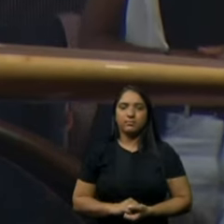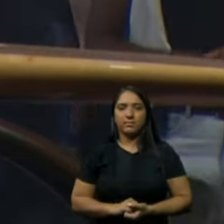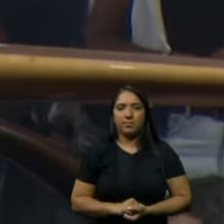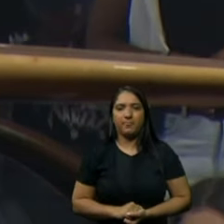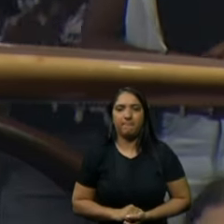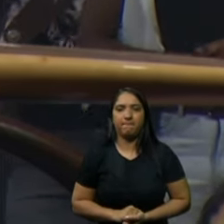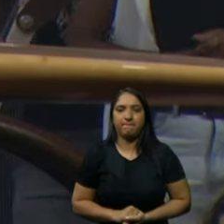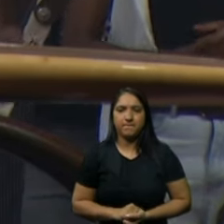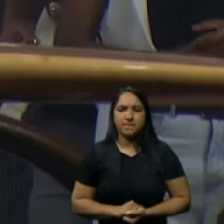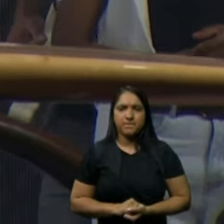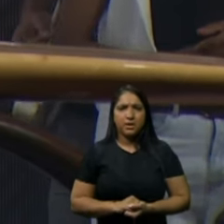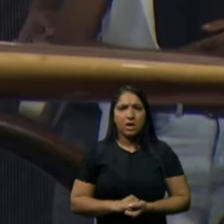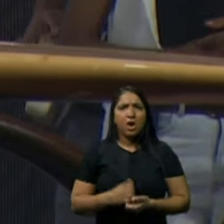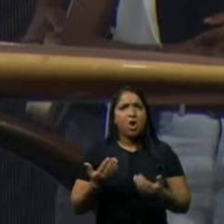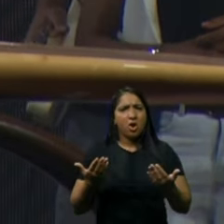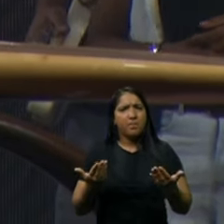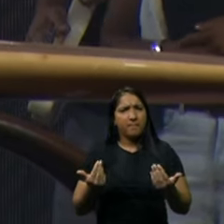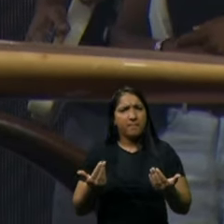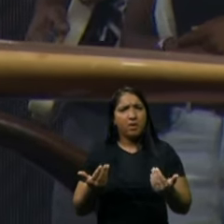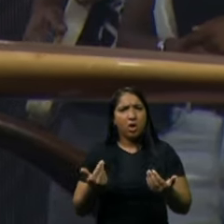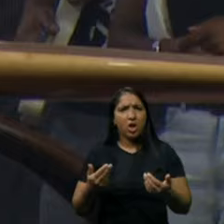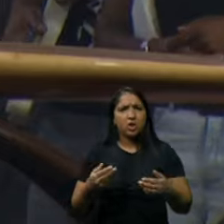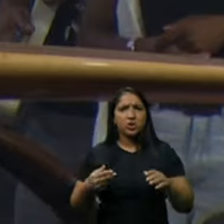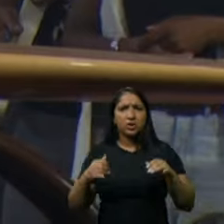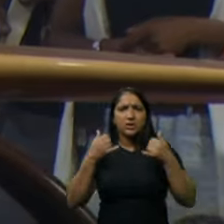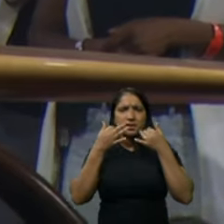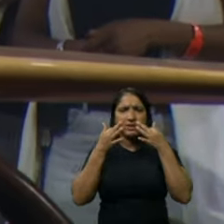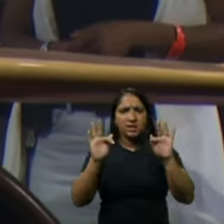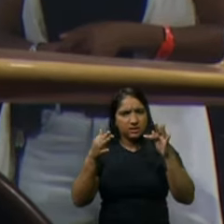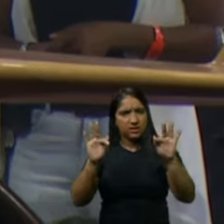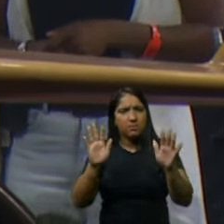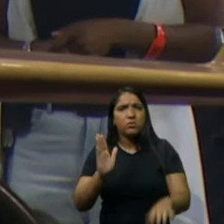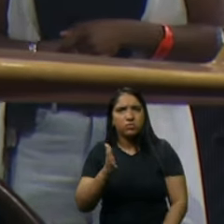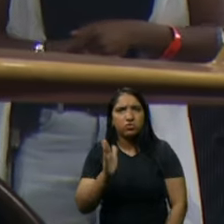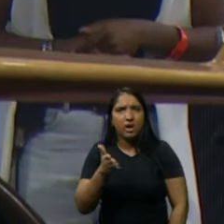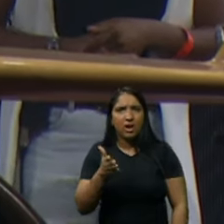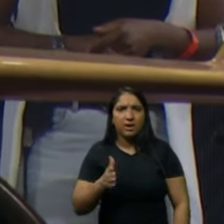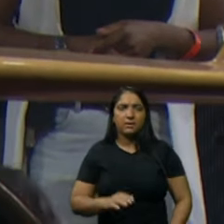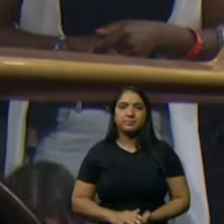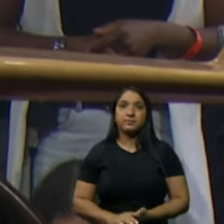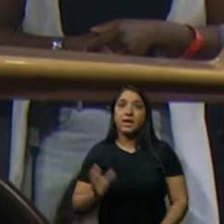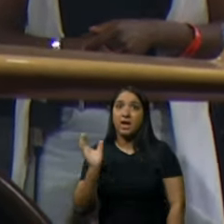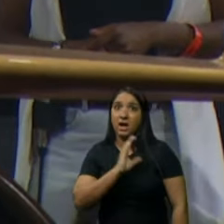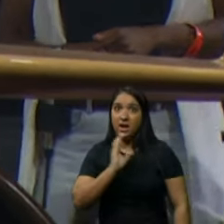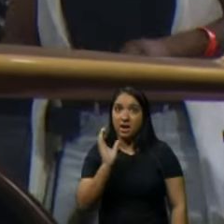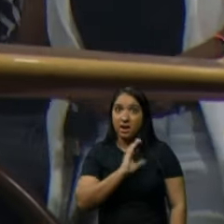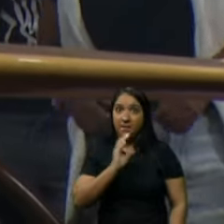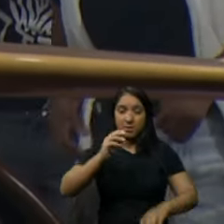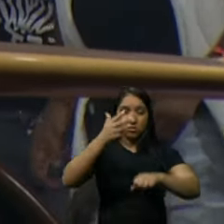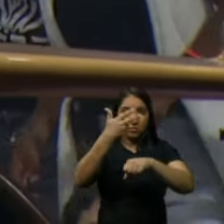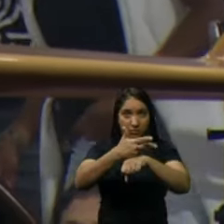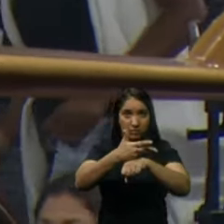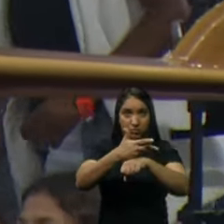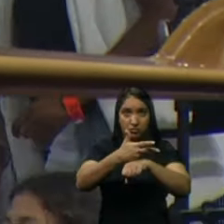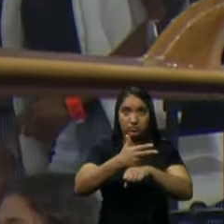você já pode chamar o vídeo dos testemunhos aí para gente já solta aí rápido